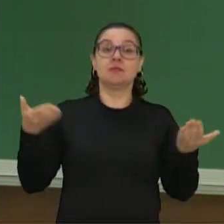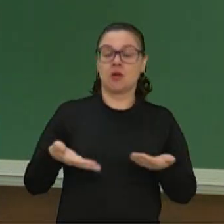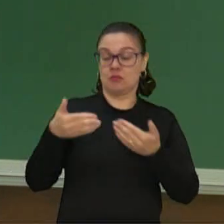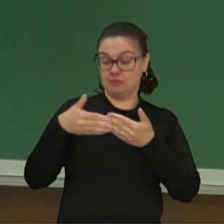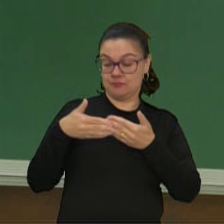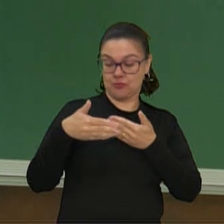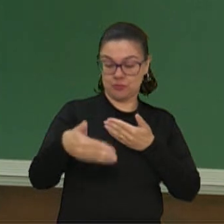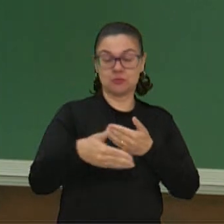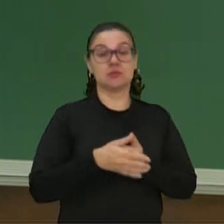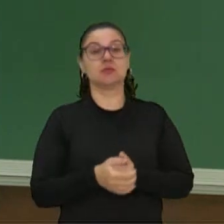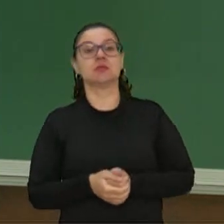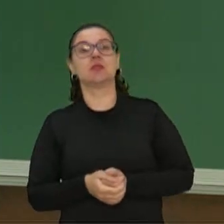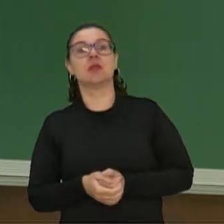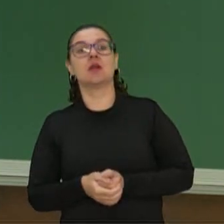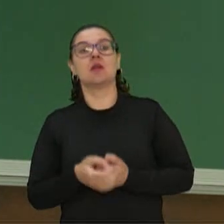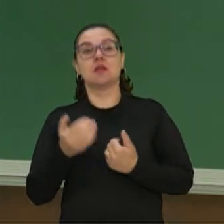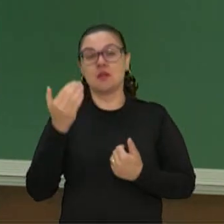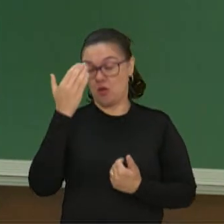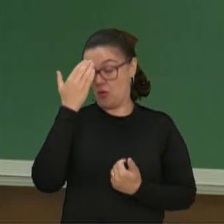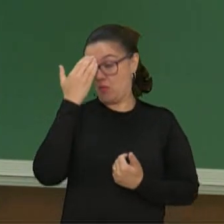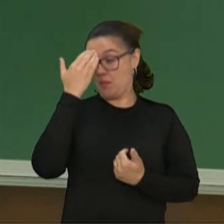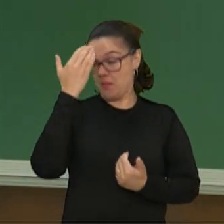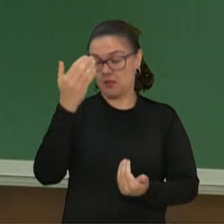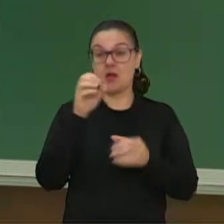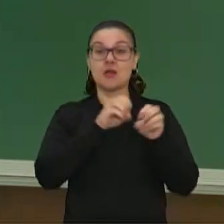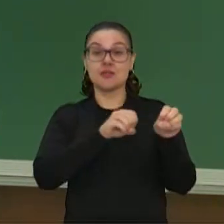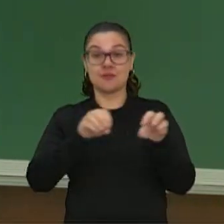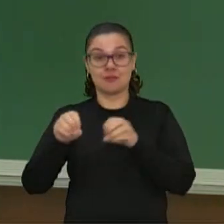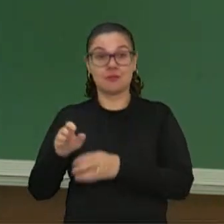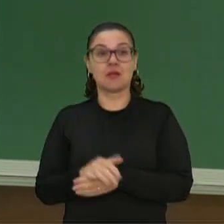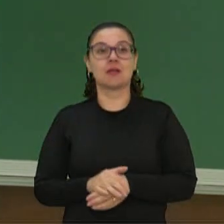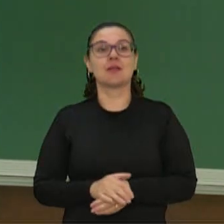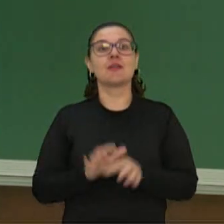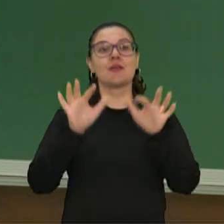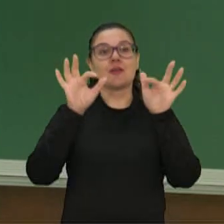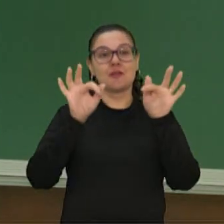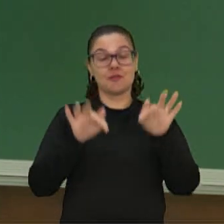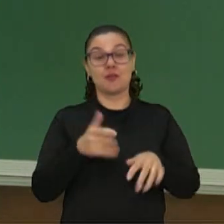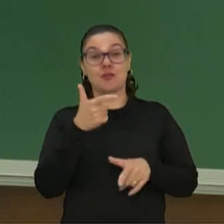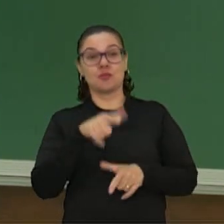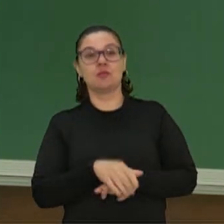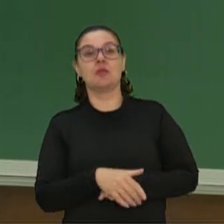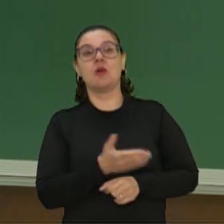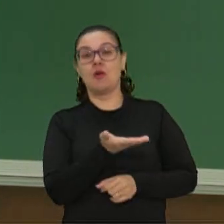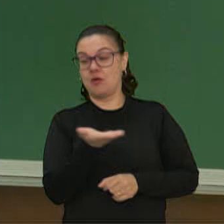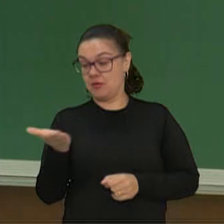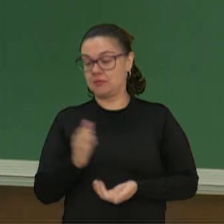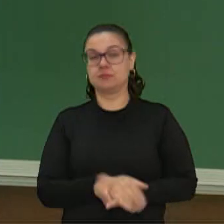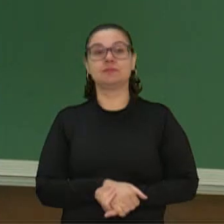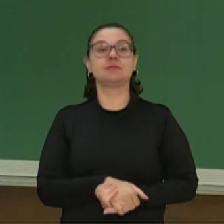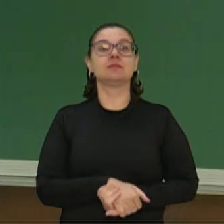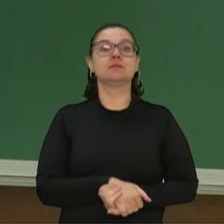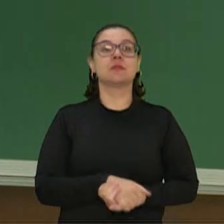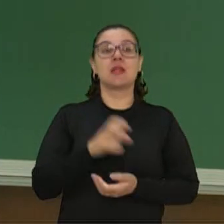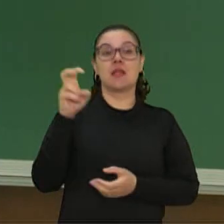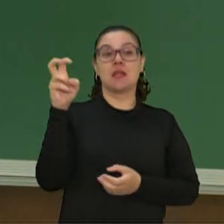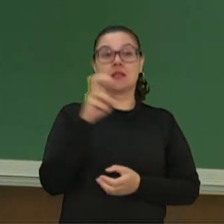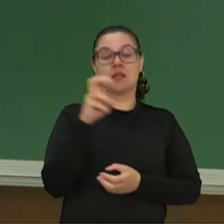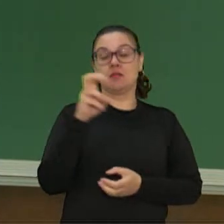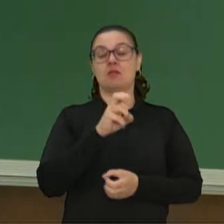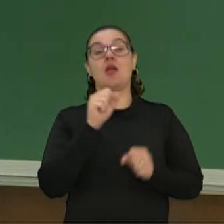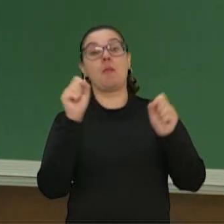Dando prosseguimento, minha gente, homenagem e educação. Quero terminar novamente falando sobre isso, né? Quinta parte,